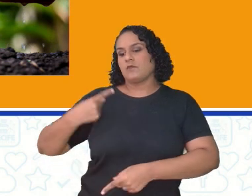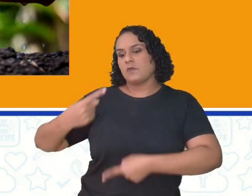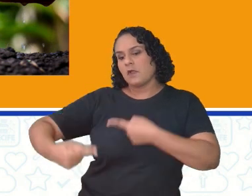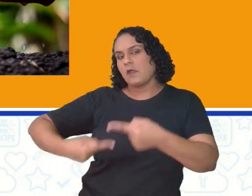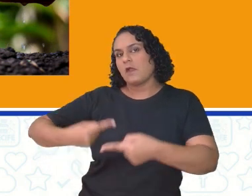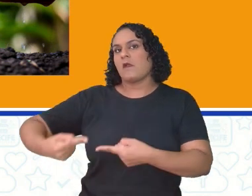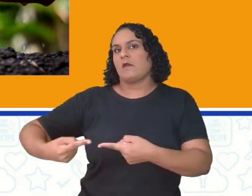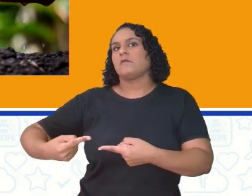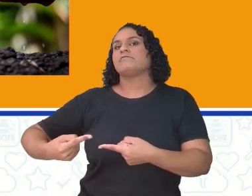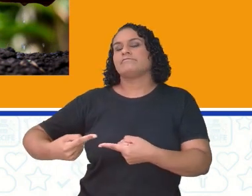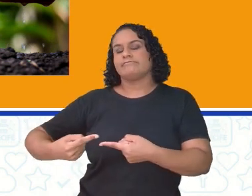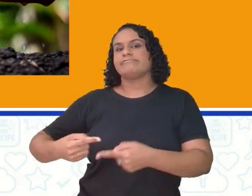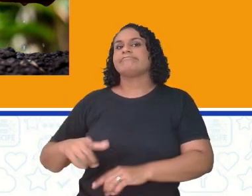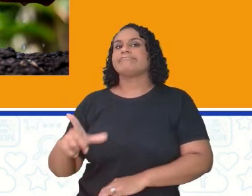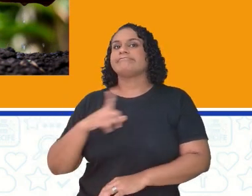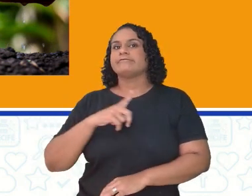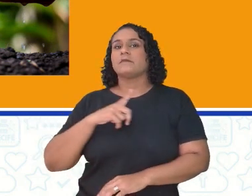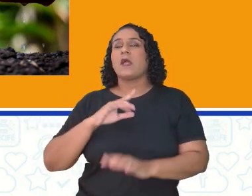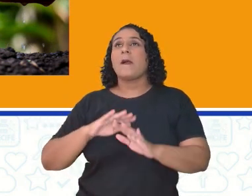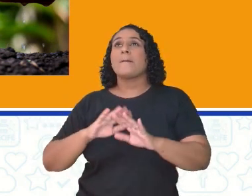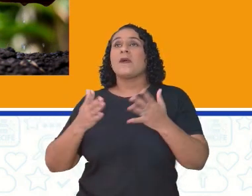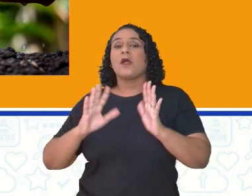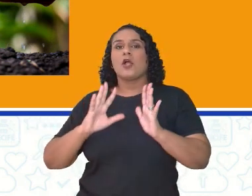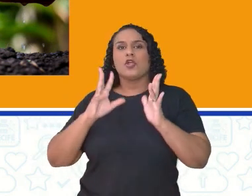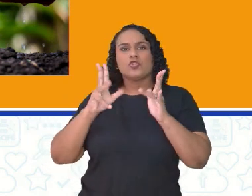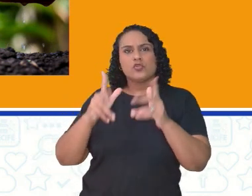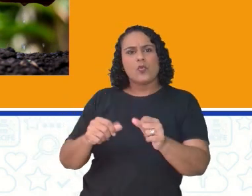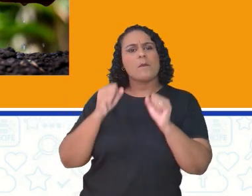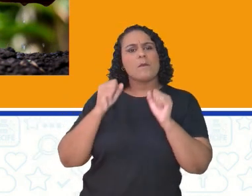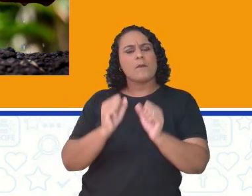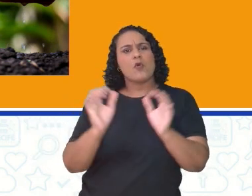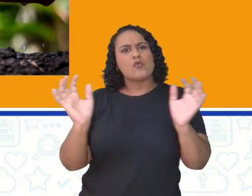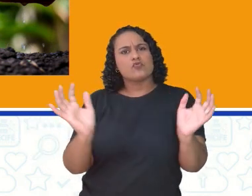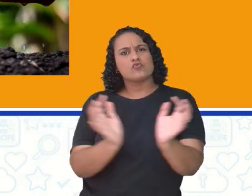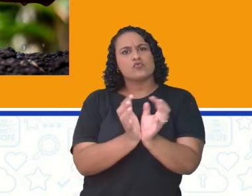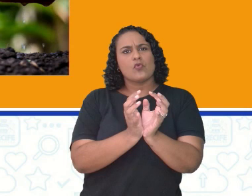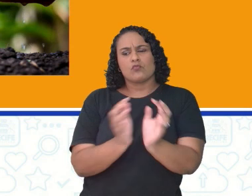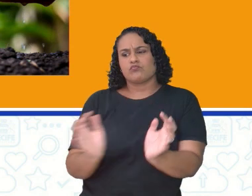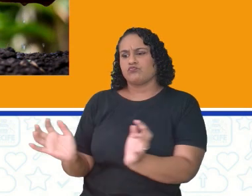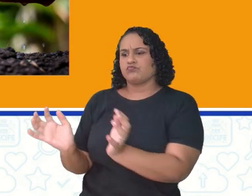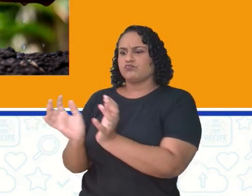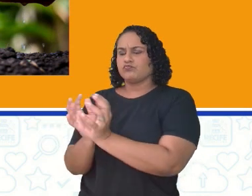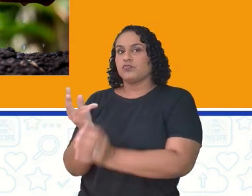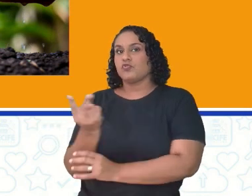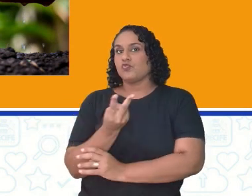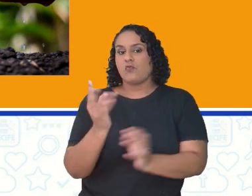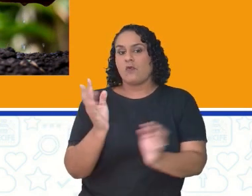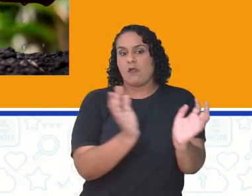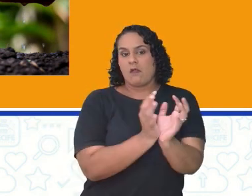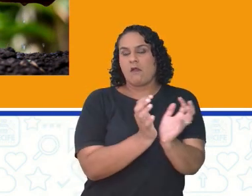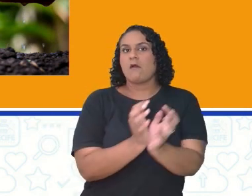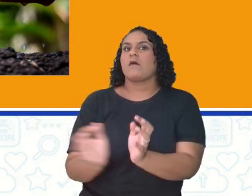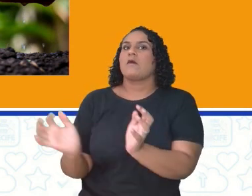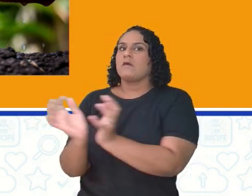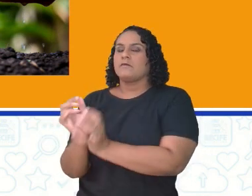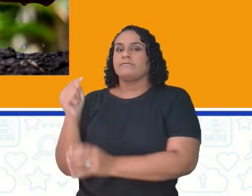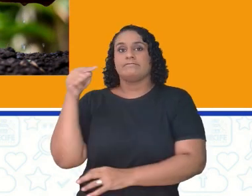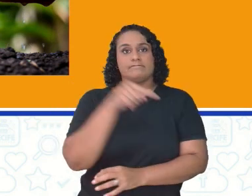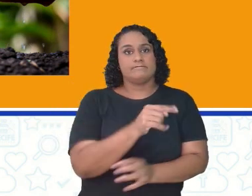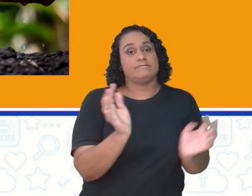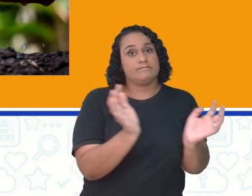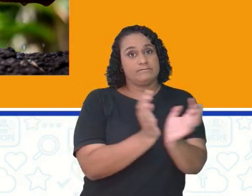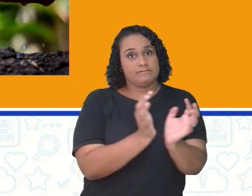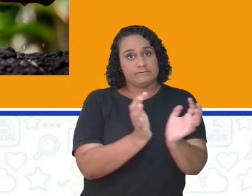vivos apresentam. Mas todos eles podem ser agrupados em dois tipos, em duas grandes categorias, não é? A